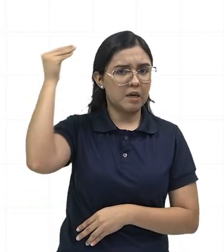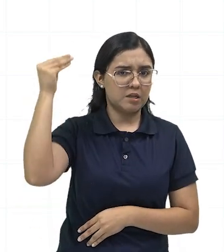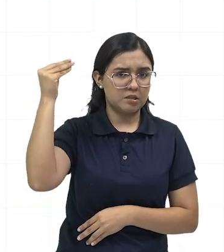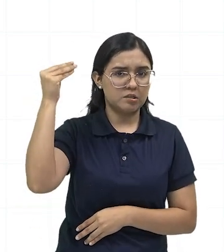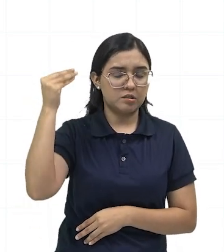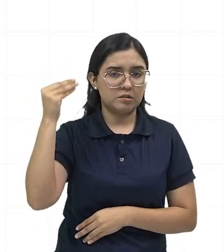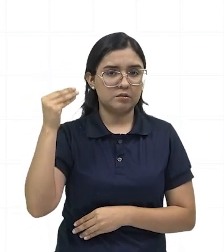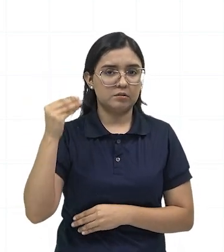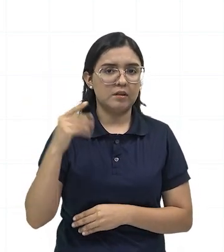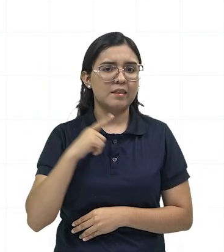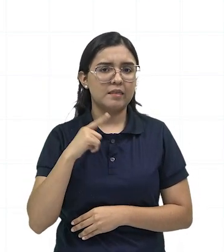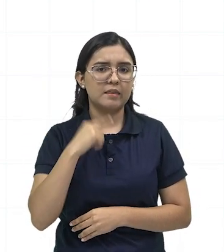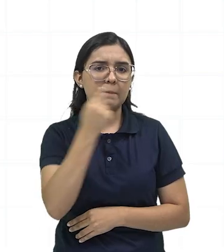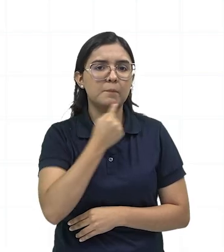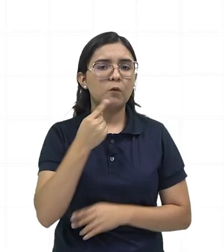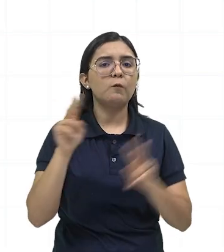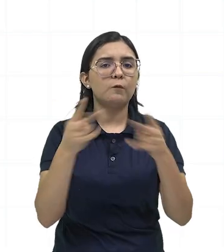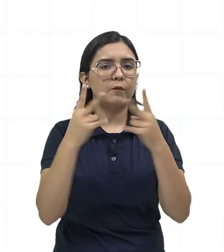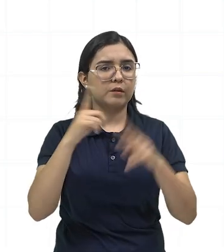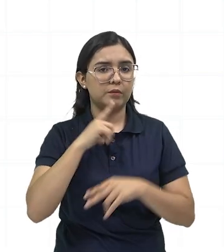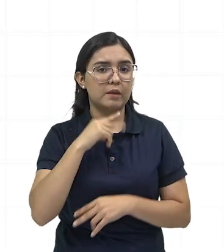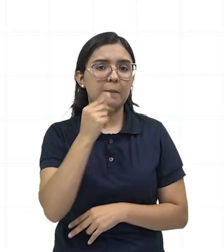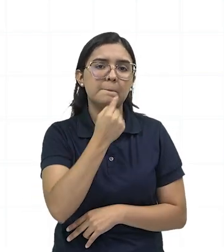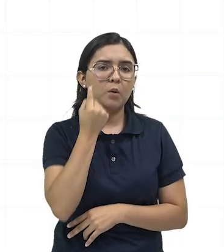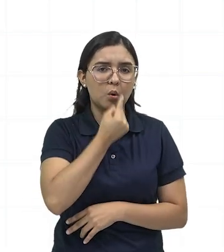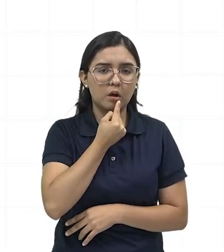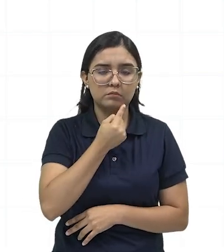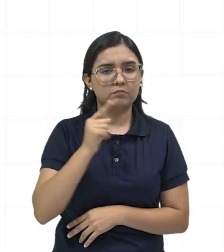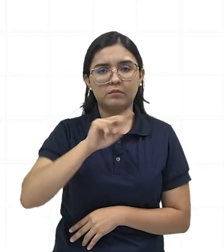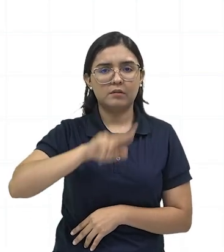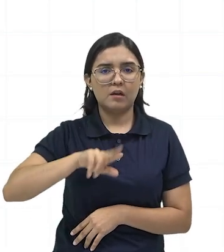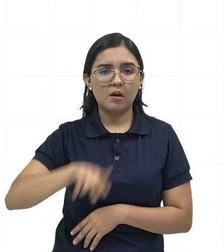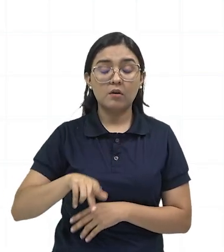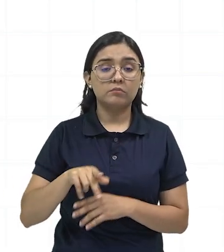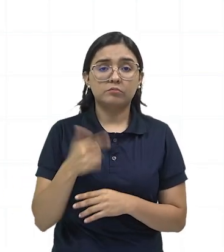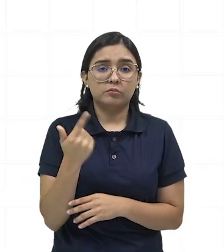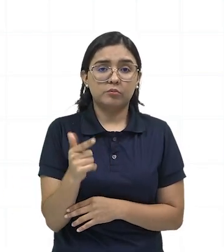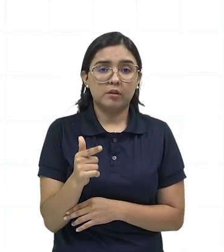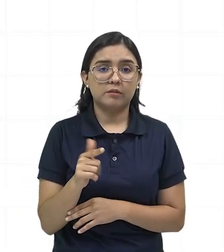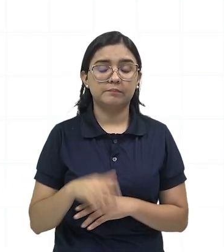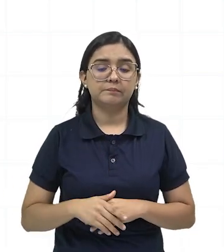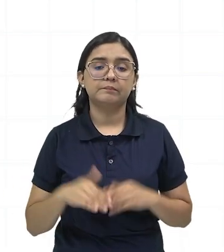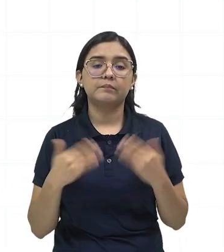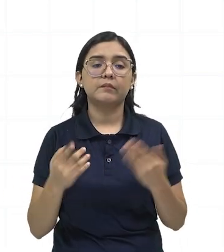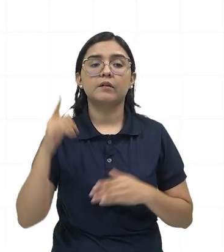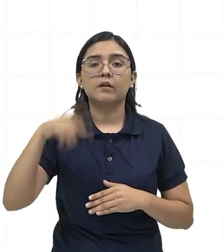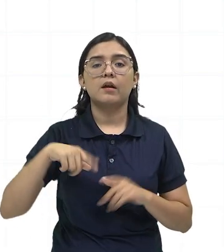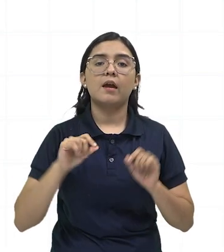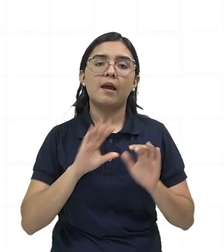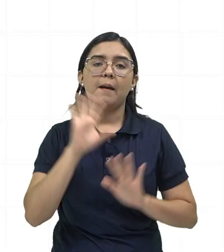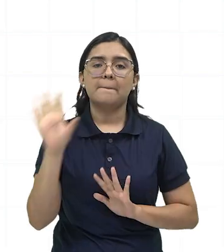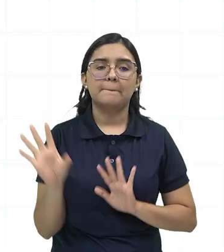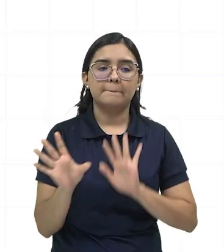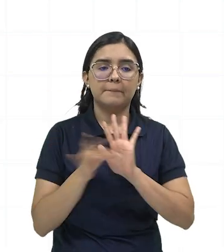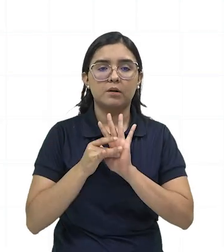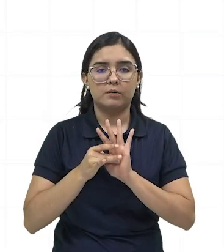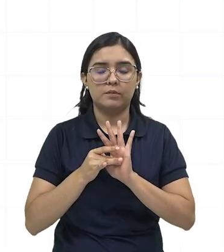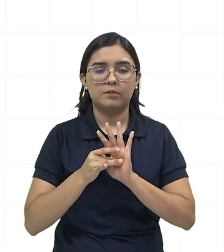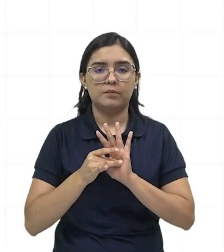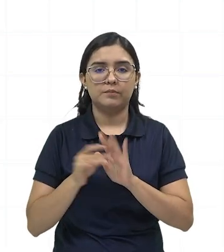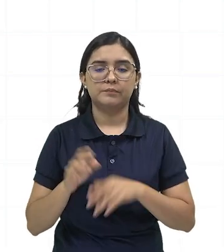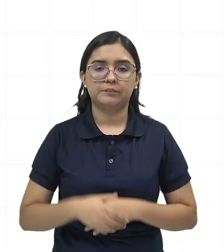acaso, tem boca para beijar? Não. Então, está acontecendo aí o que? A prosopopeia, porque ele